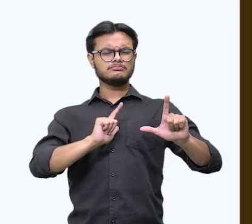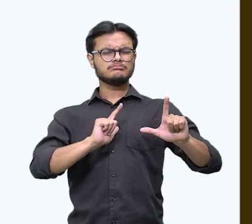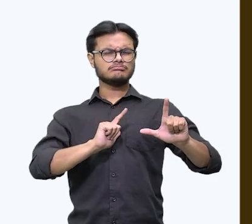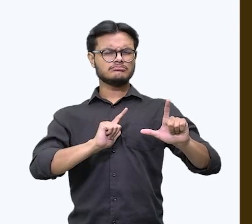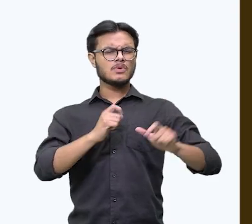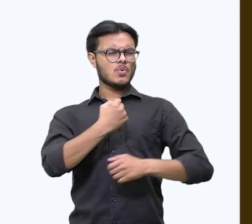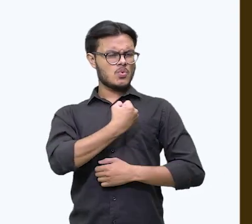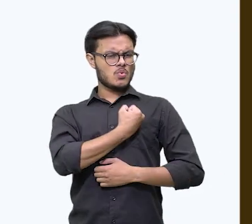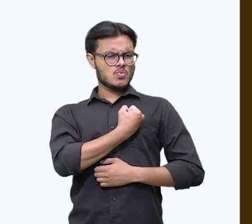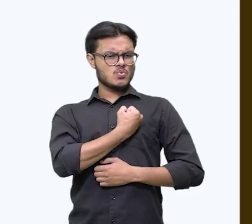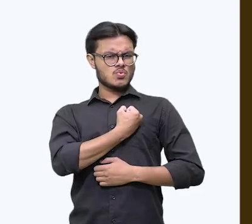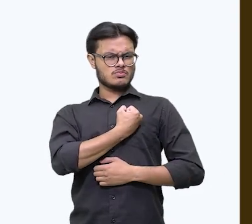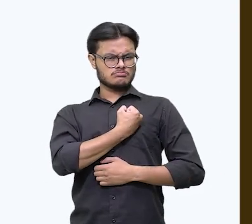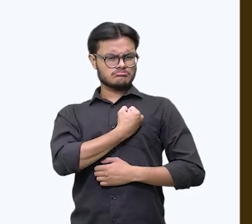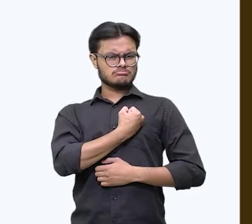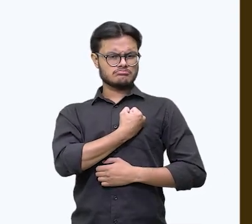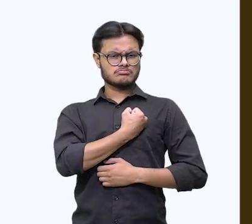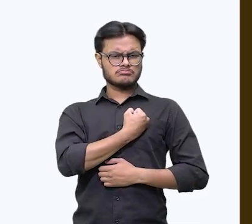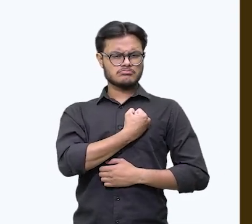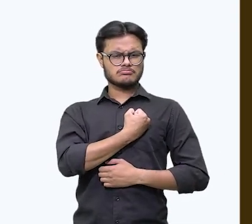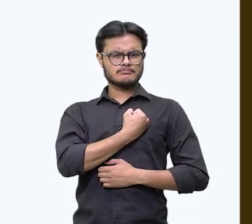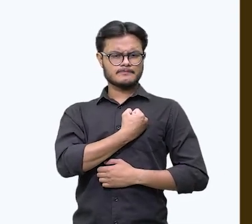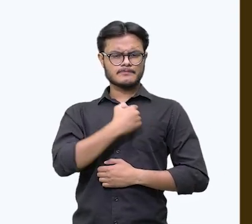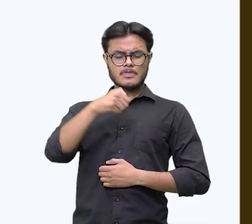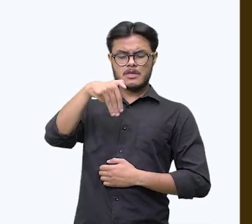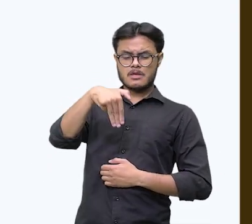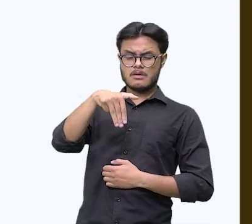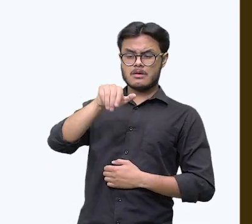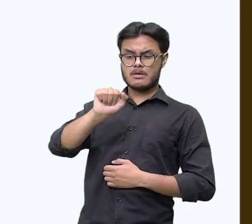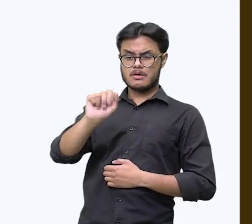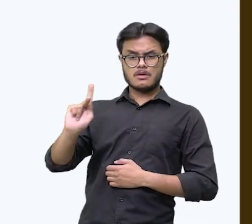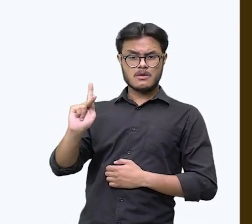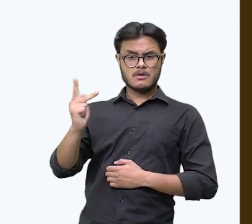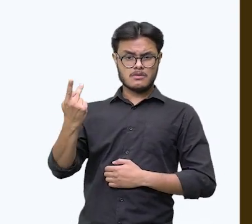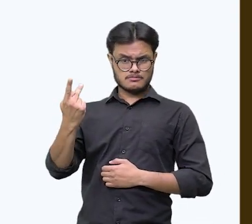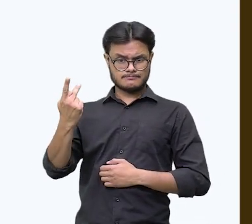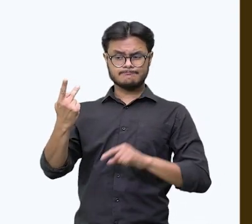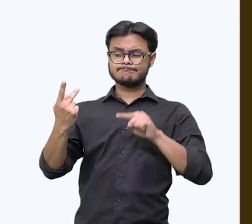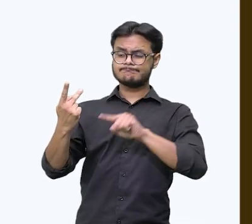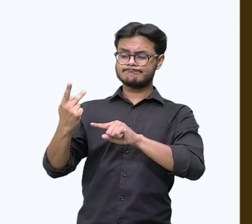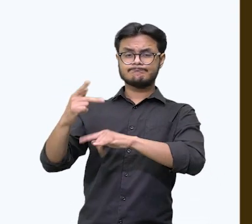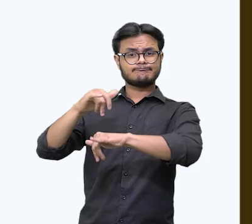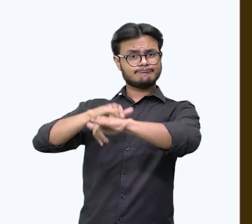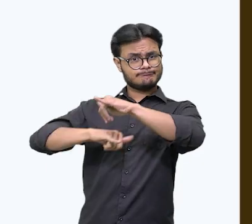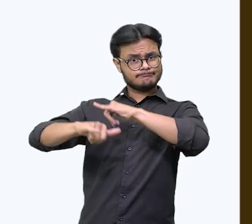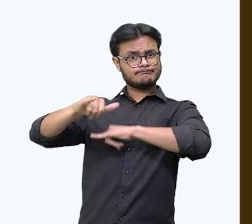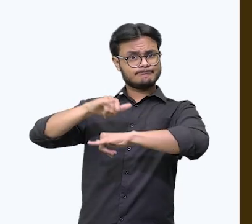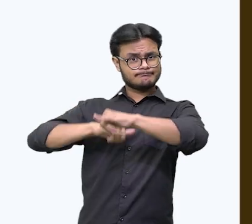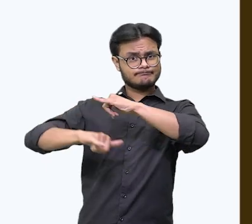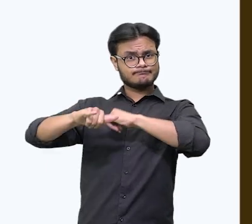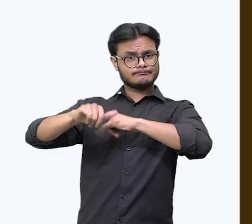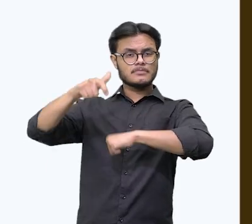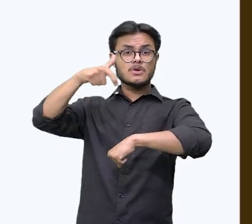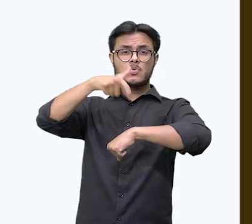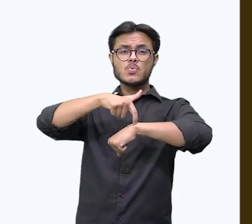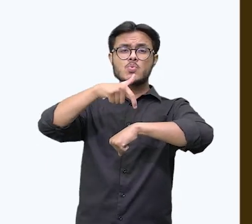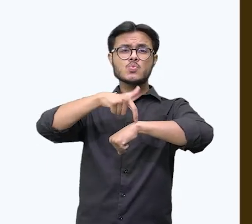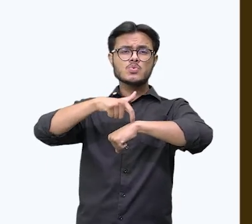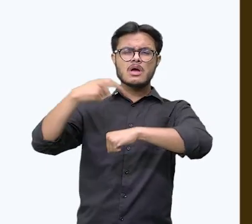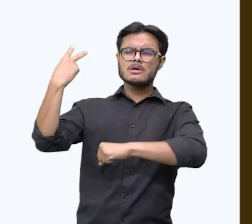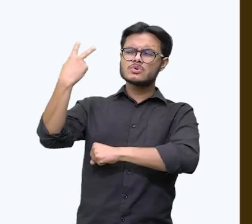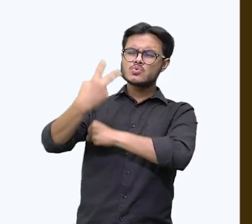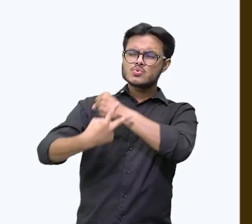justamente esse valor aqui, miliampere-hora, que é justamente a unidade de carga elétrica. E ele falou que o tempo é 2